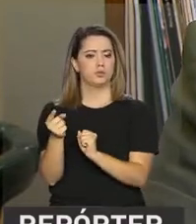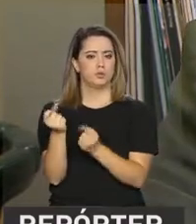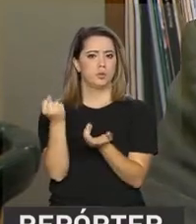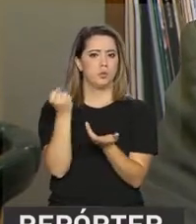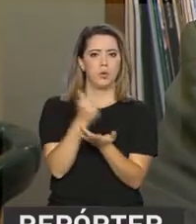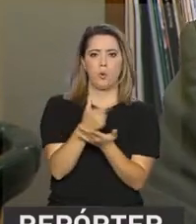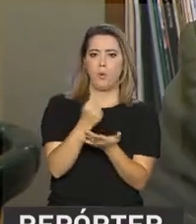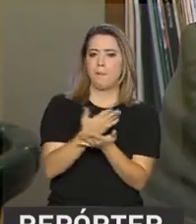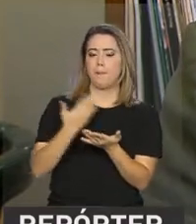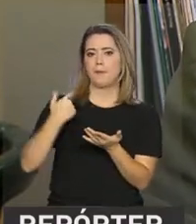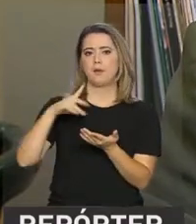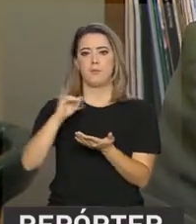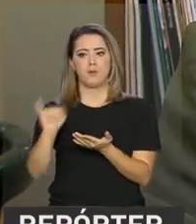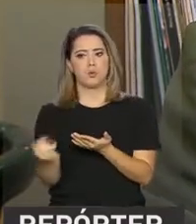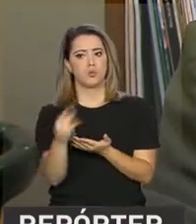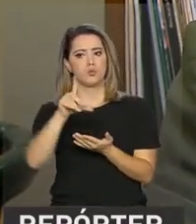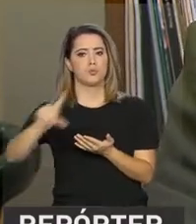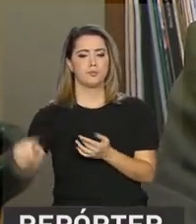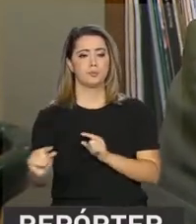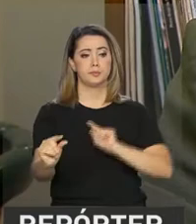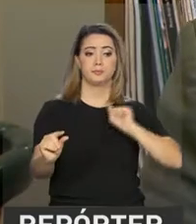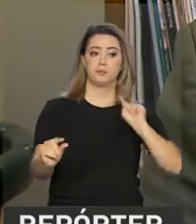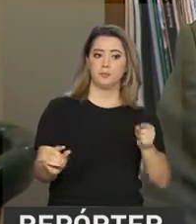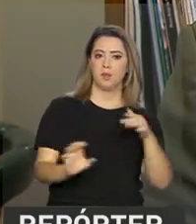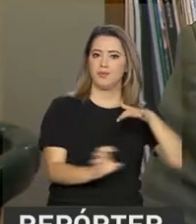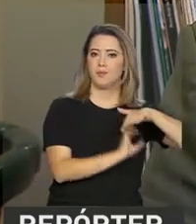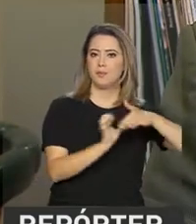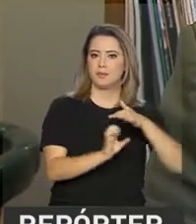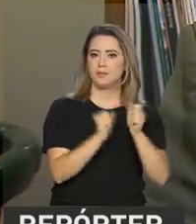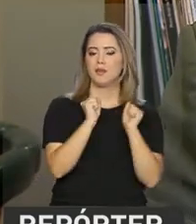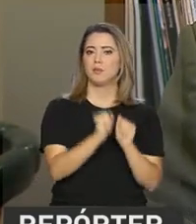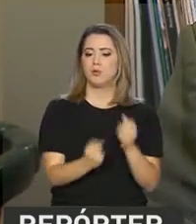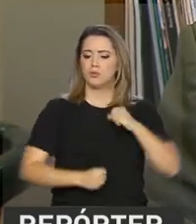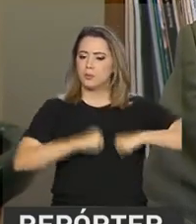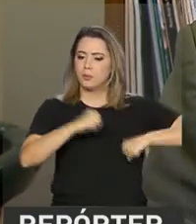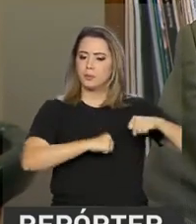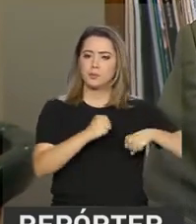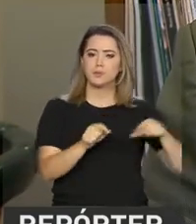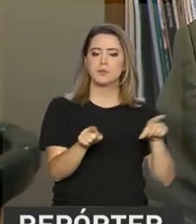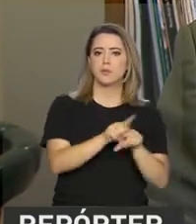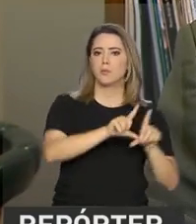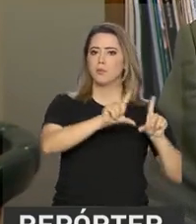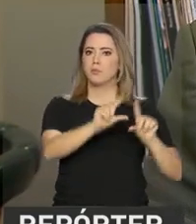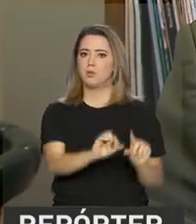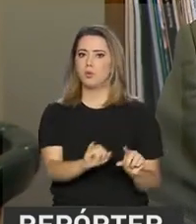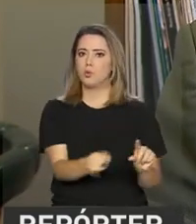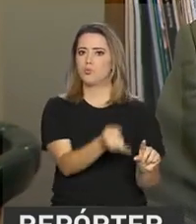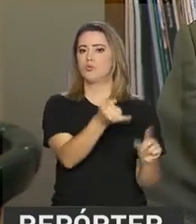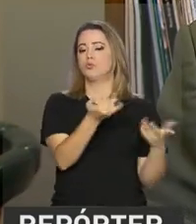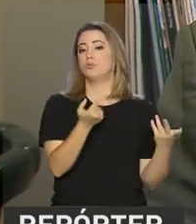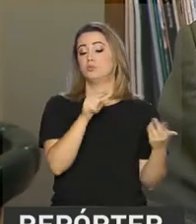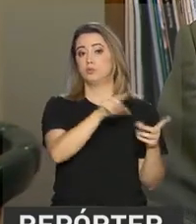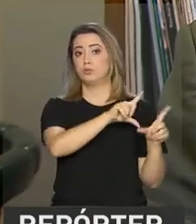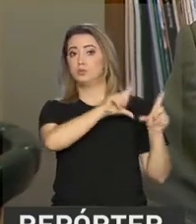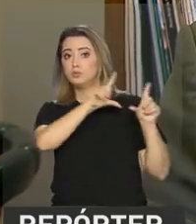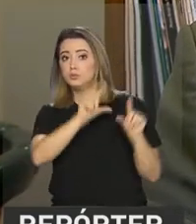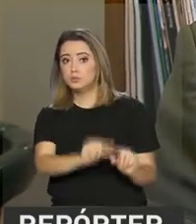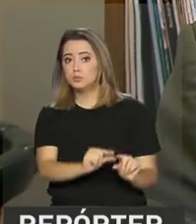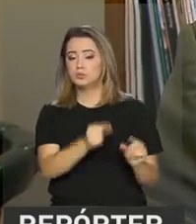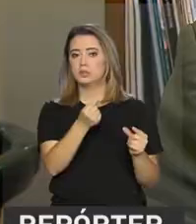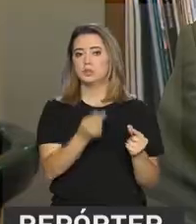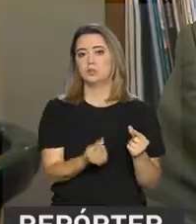de comprar com juros menores e o empresário de produzir com conjuntos no local com a redução no